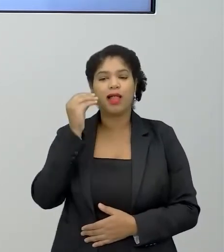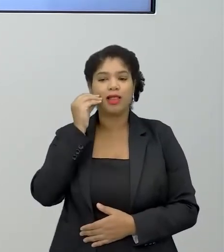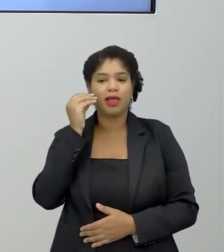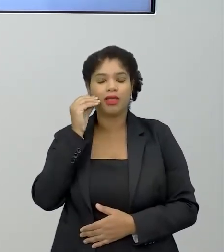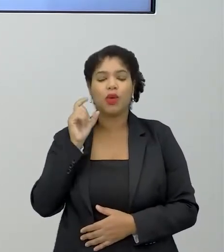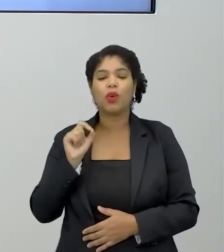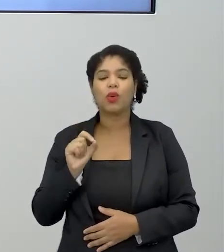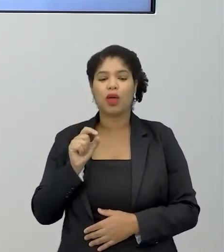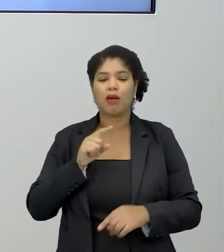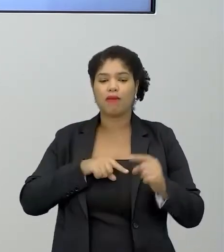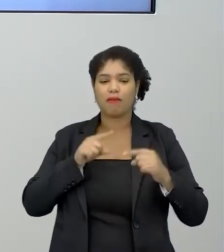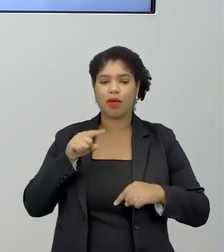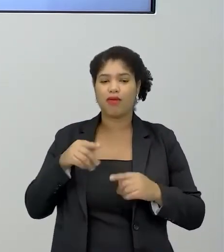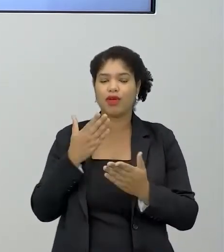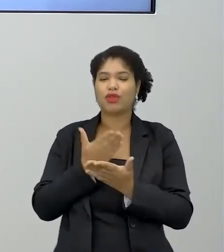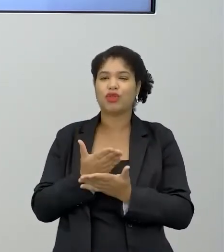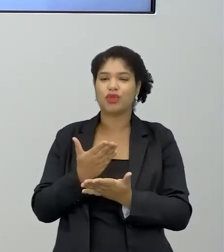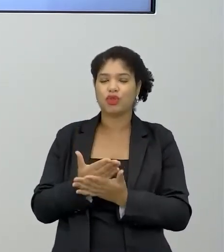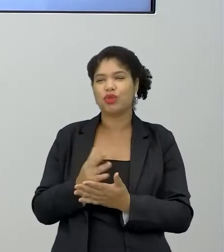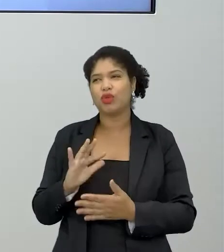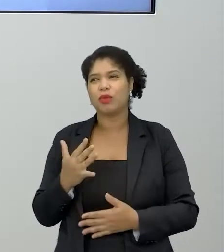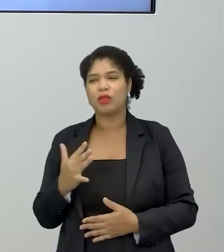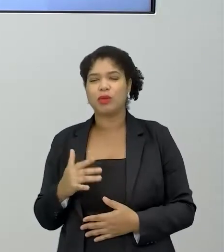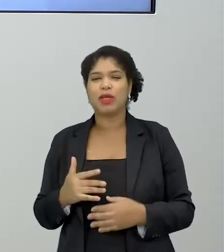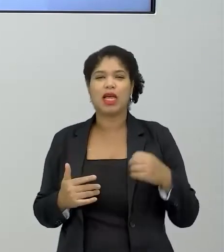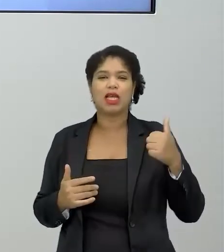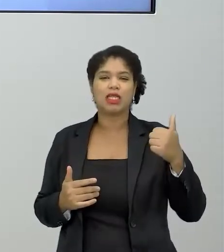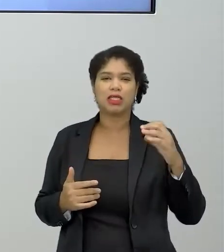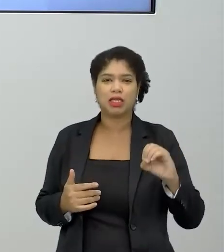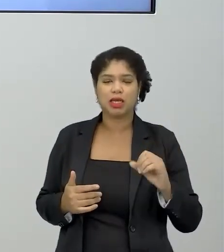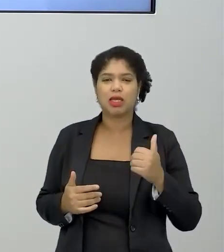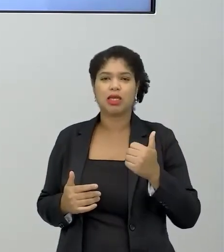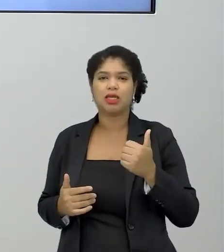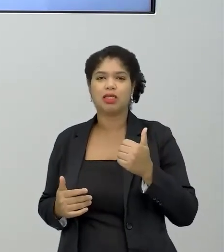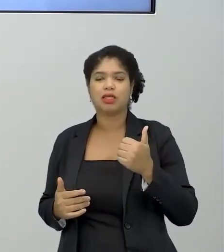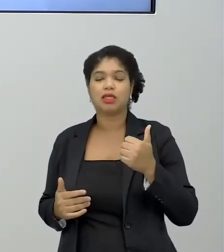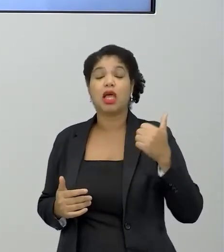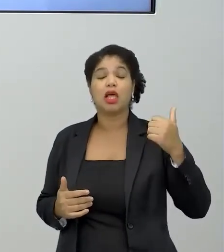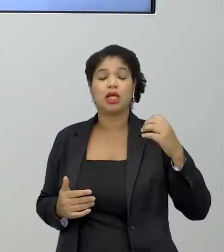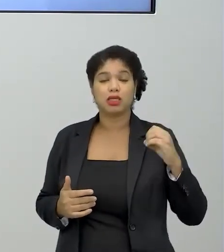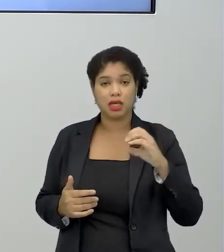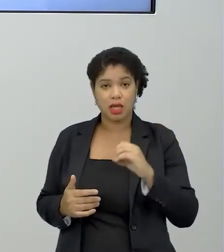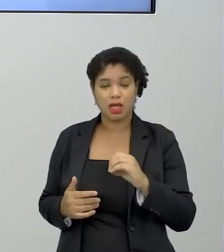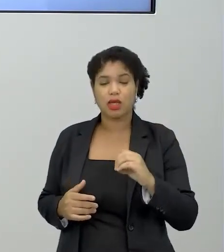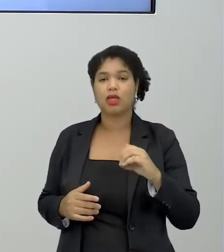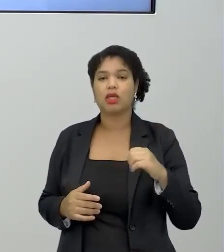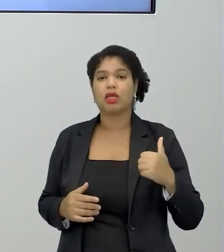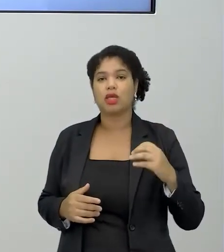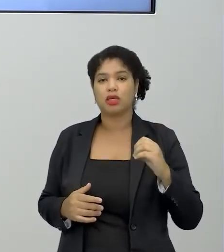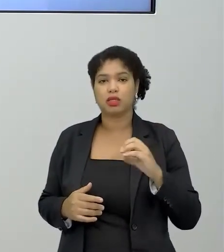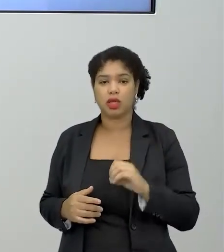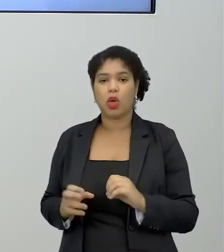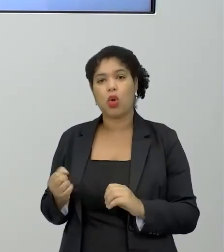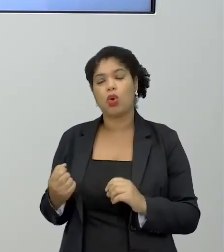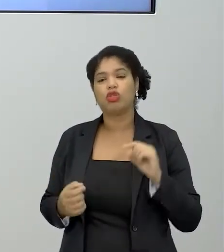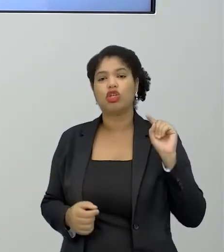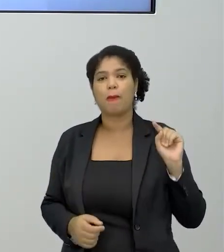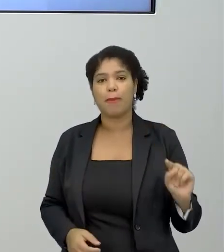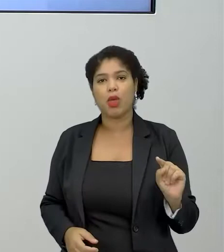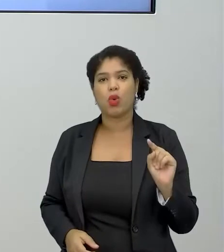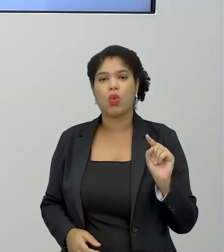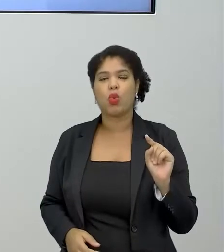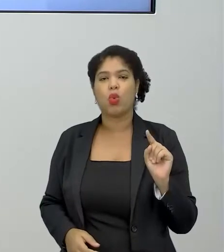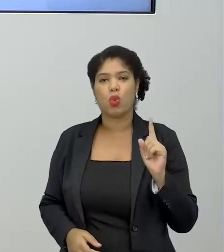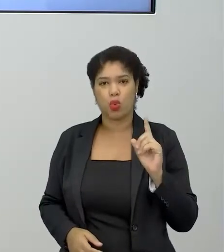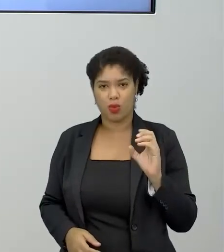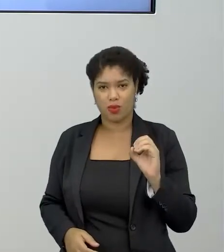uma variação, fazendo um estudo de 100 em 100, o número de camisetas. Vocês poderiam ter escolhido, por exemplo, de 1.000 em 1.000, tá bom?